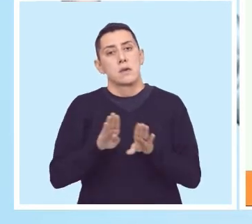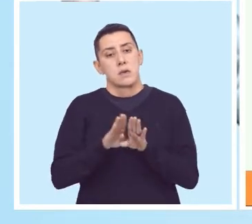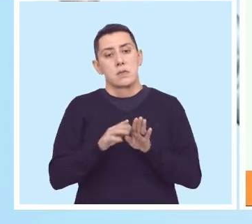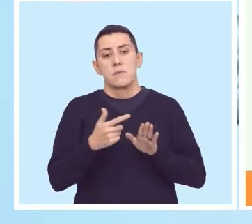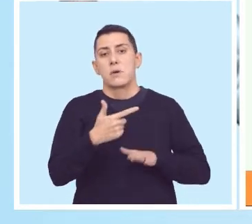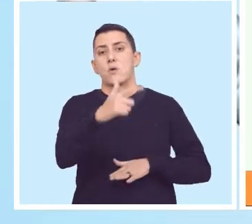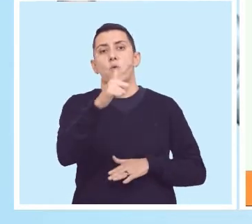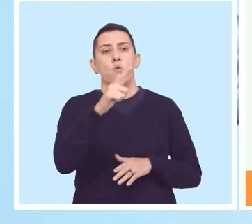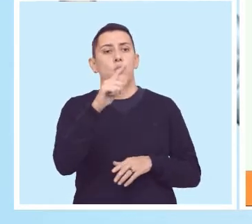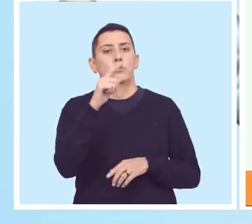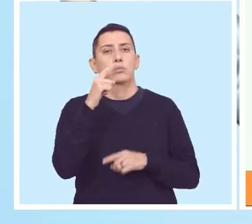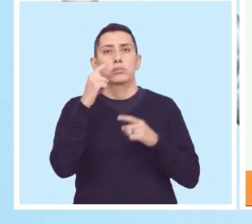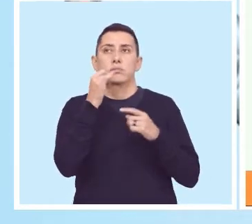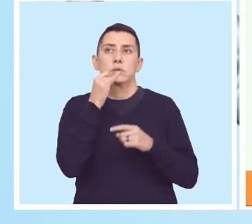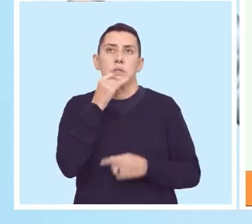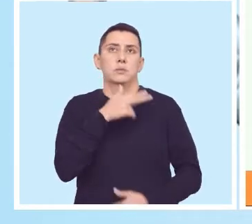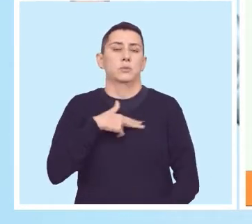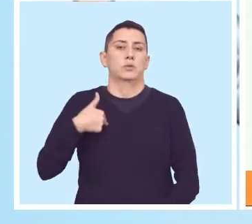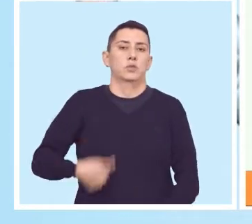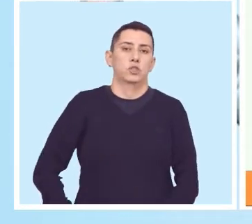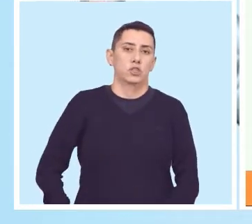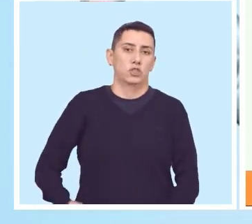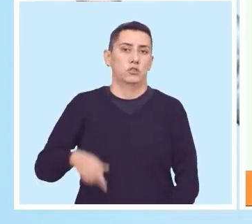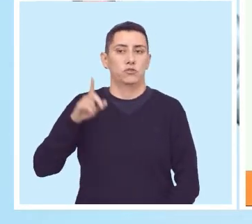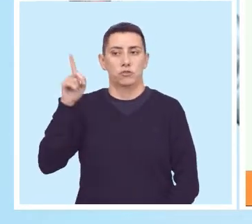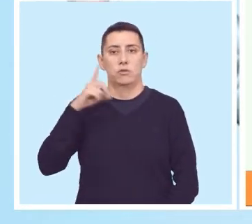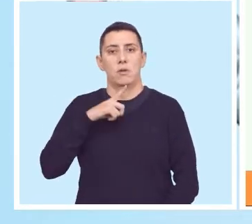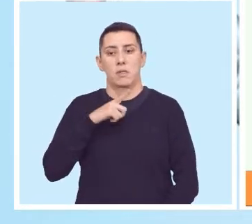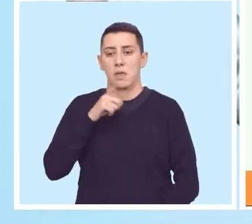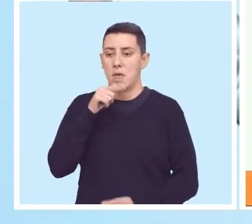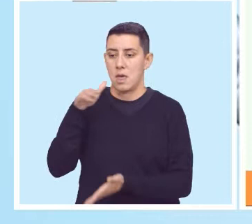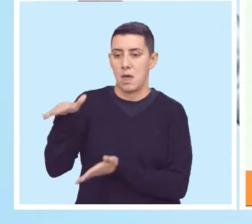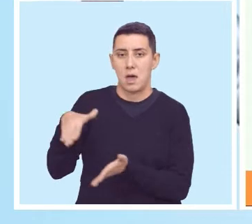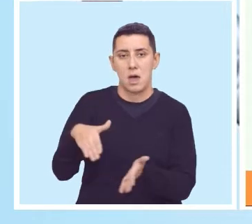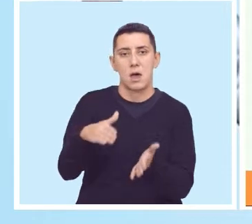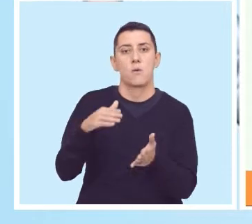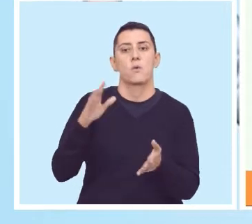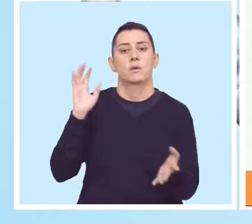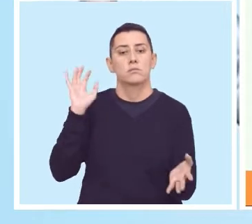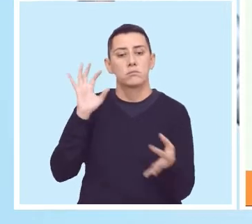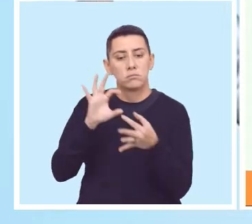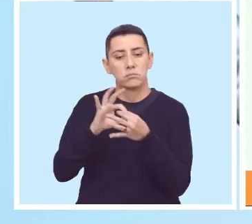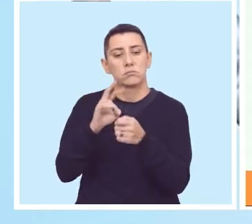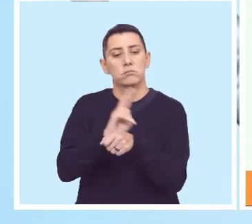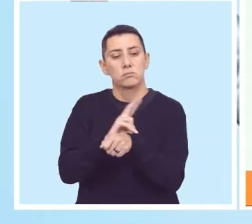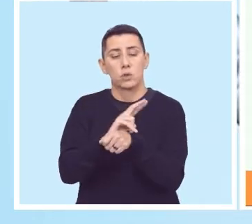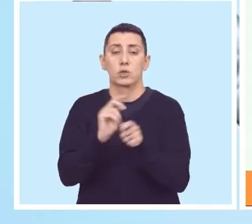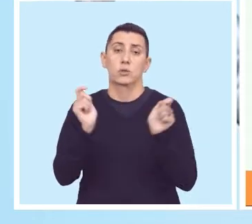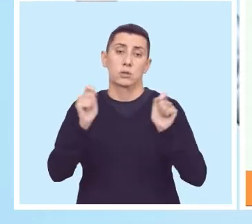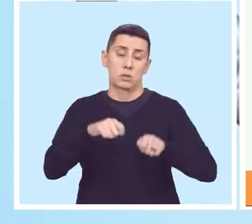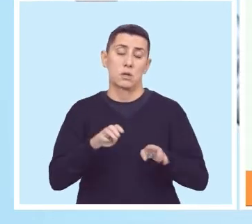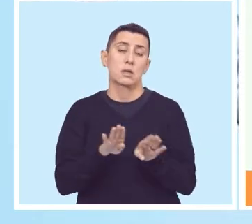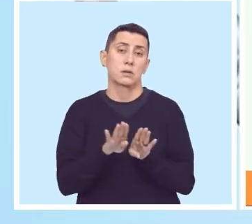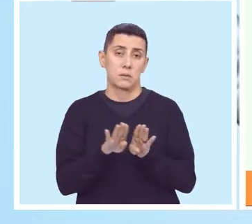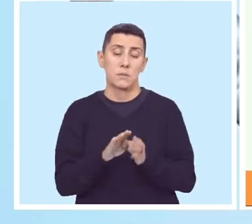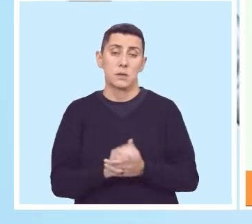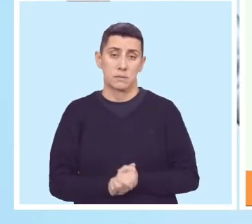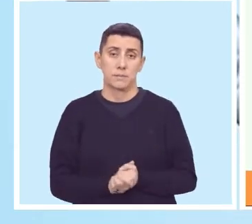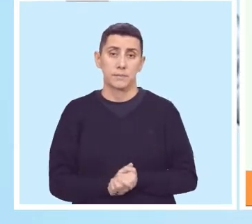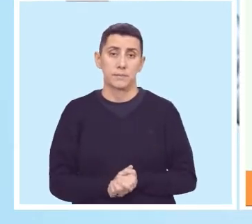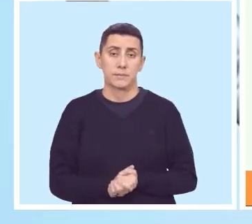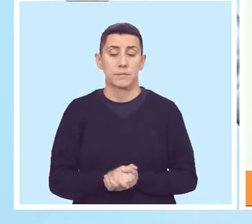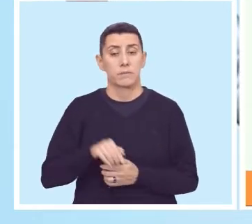lá na China, né? Um outro rio lá na China. Então a ideia é que a plataforma Curupira